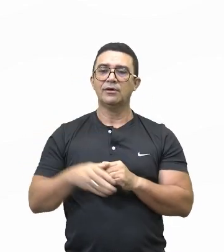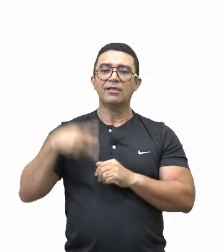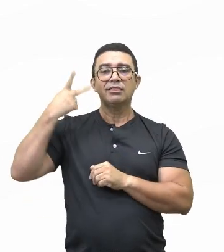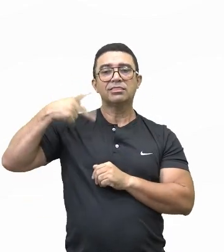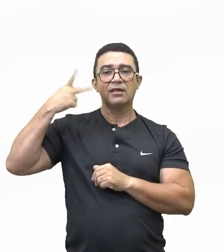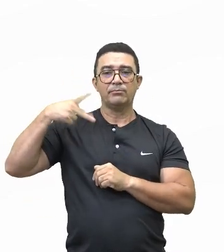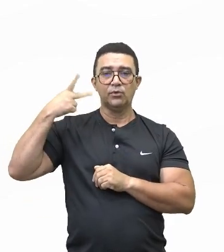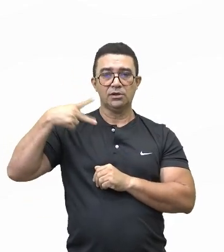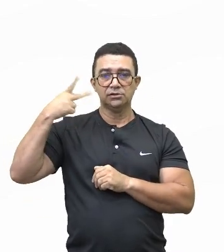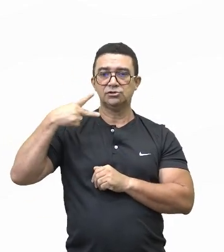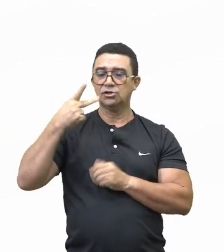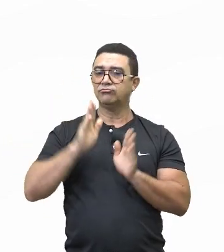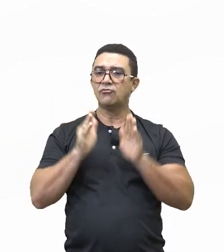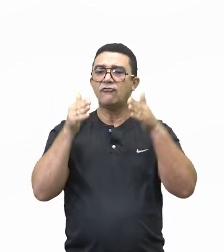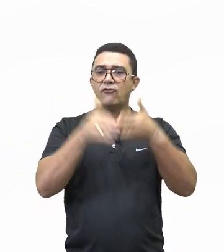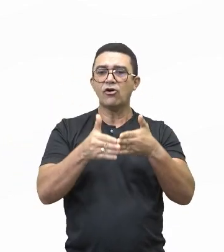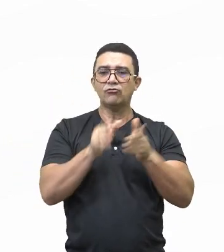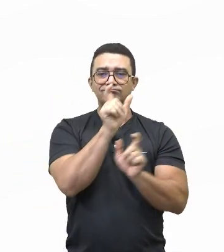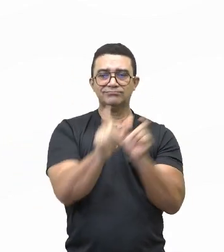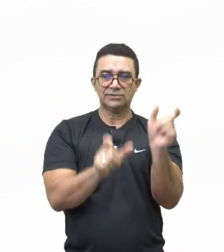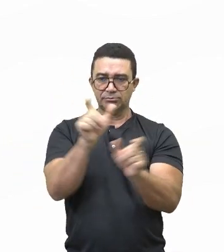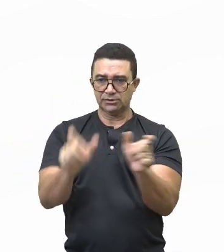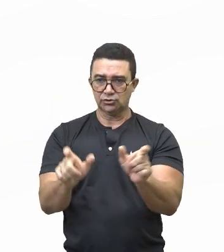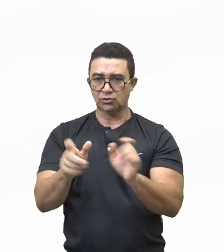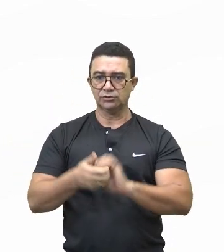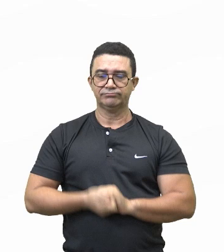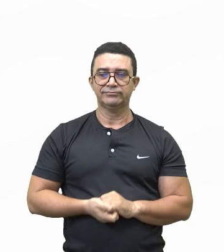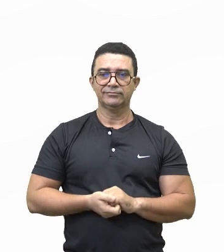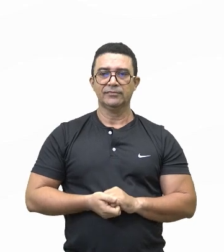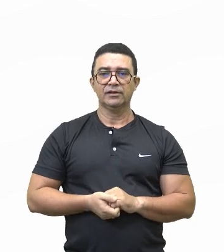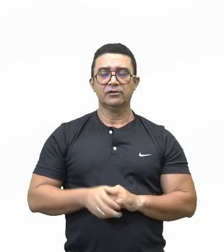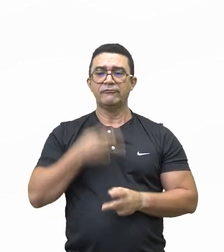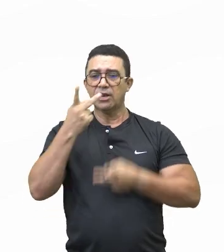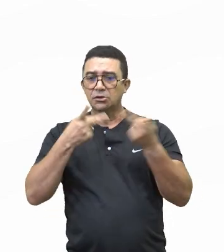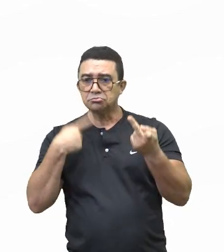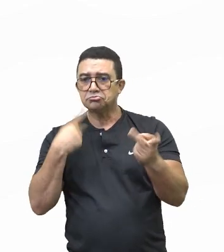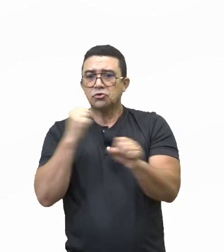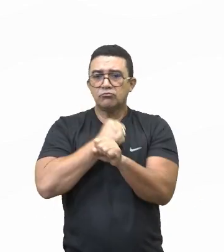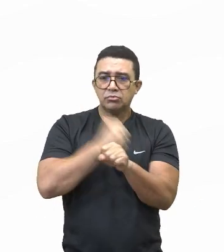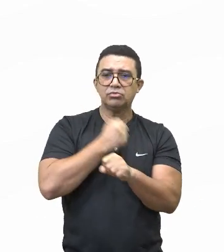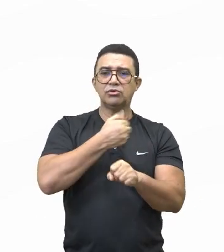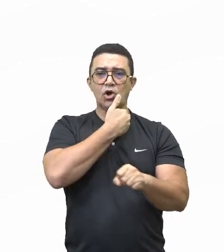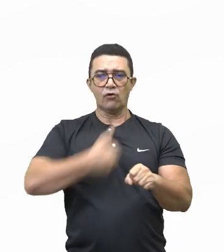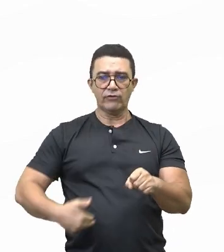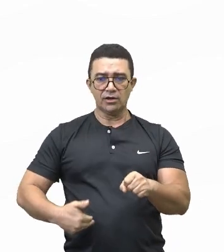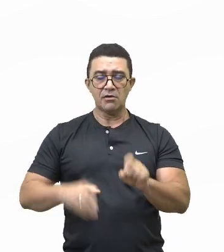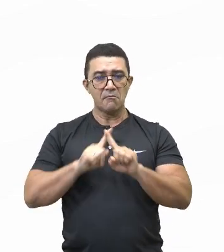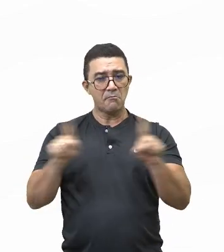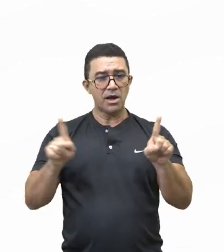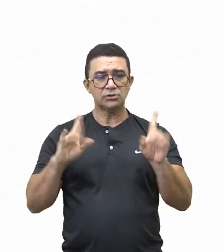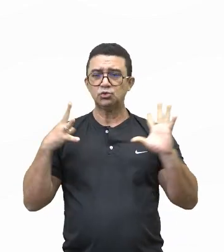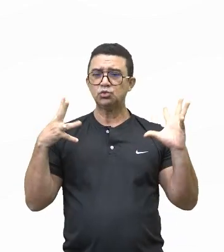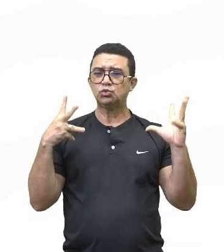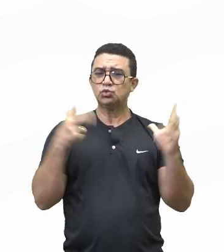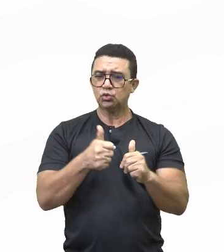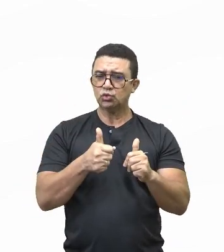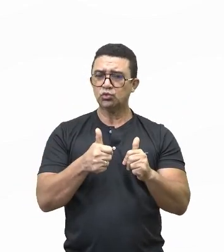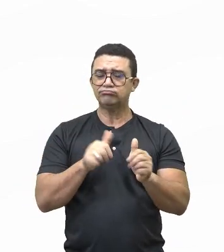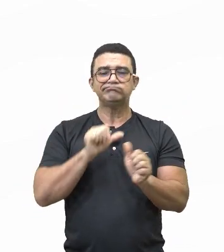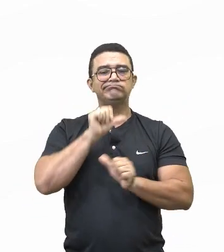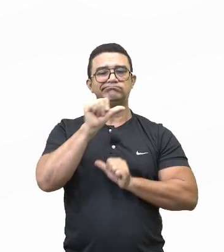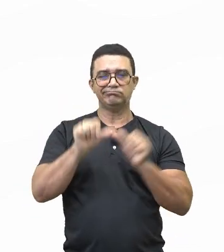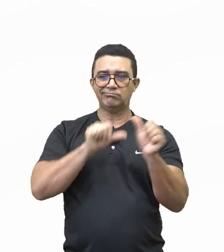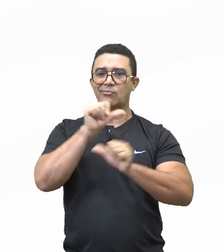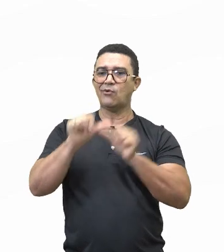políticas para as pessoas. Então a gente está falando aqui de obra, a gente está falando de governo e tudo mais, mas tudo isso muda, né,